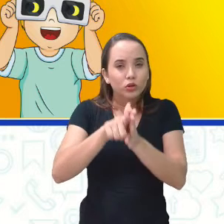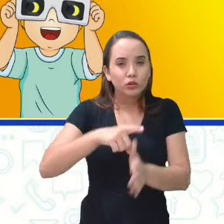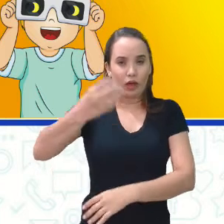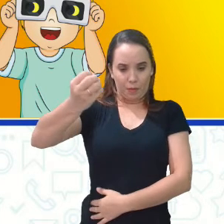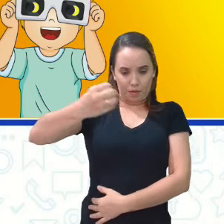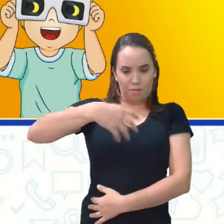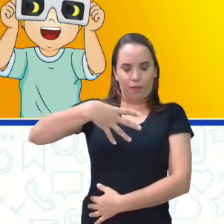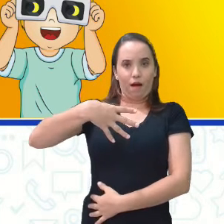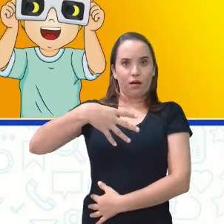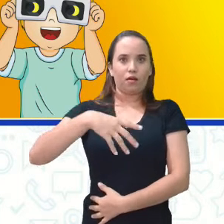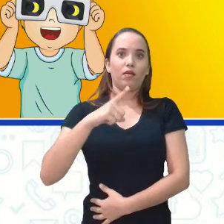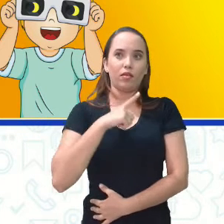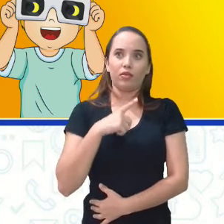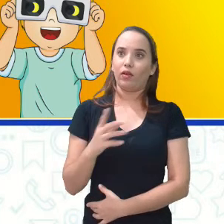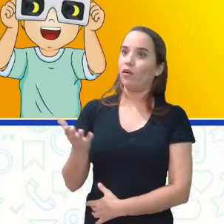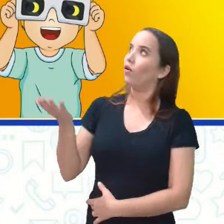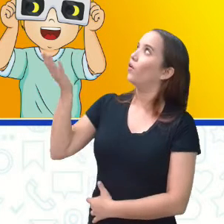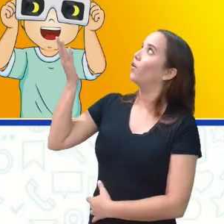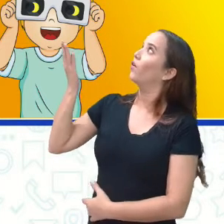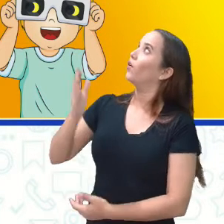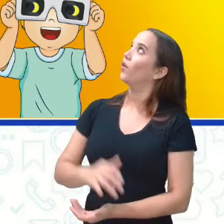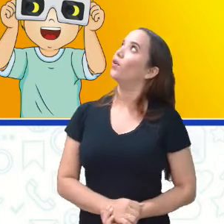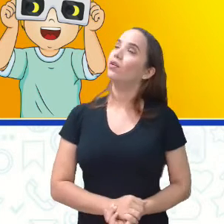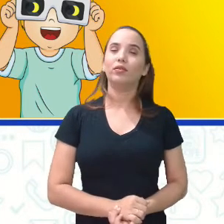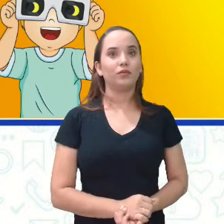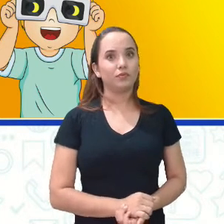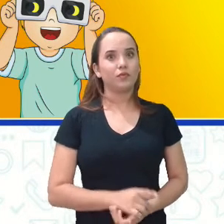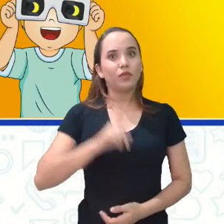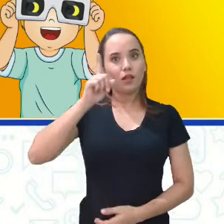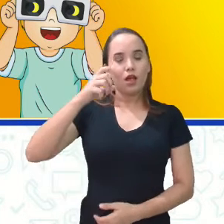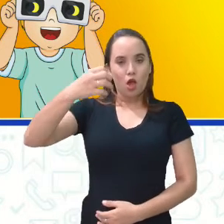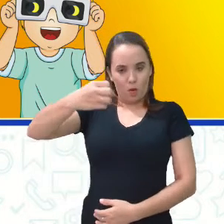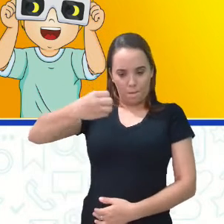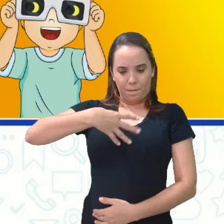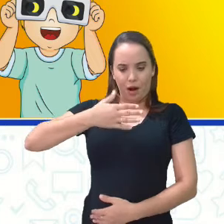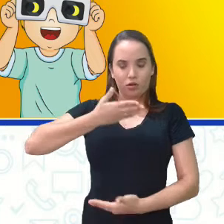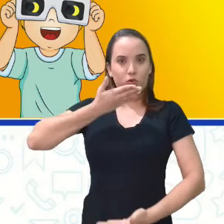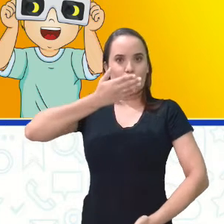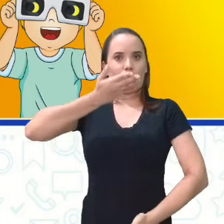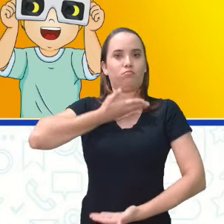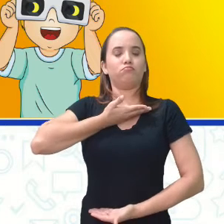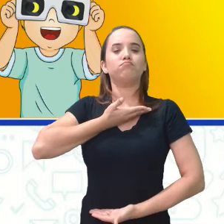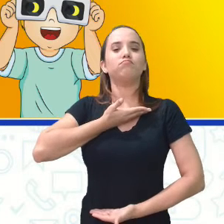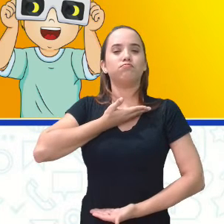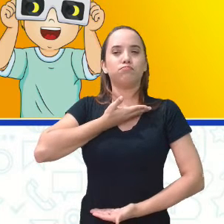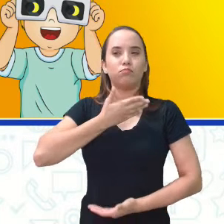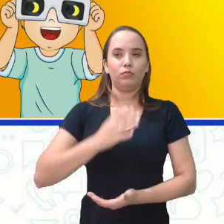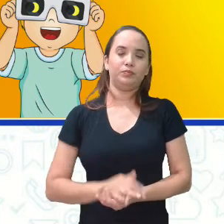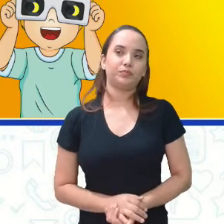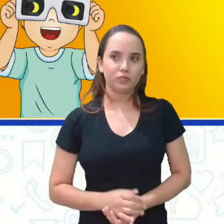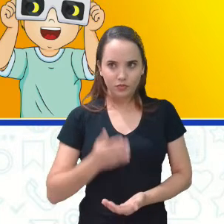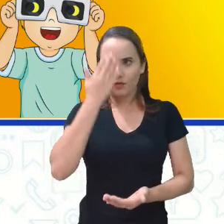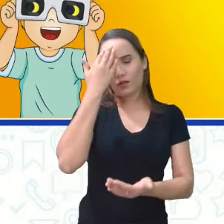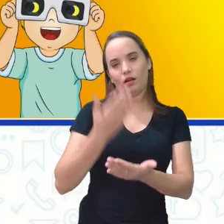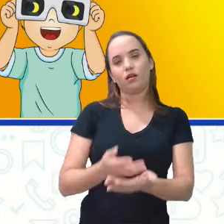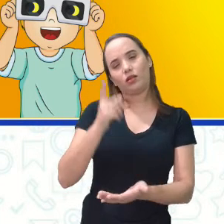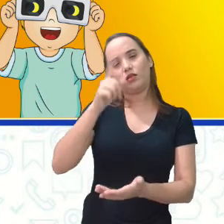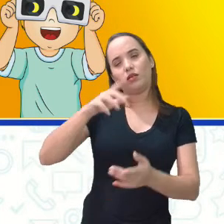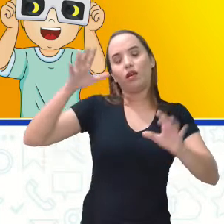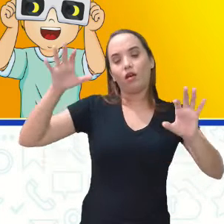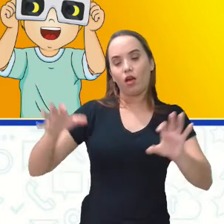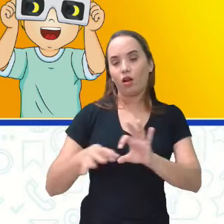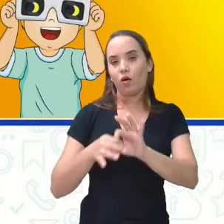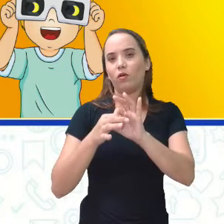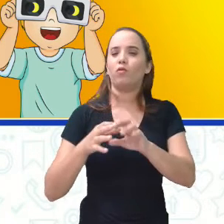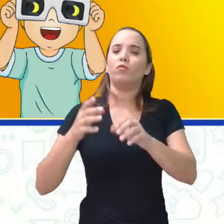fez, nesse caso aí está mostrando, né, do tórax, mais precisamente eu acho que era uma investigação em relação aos